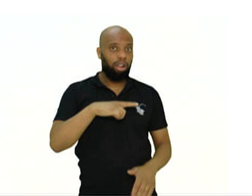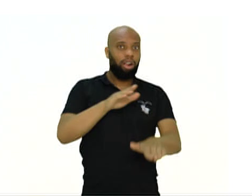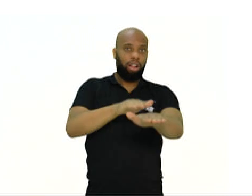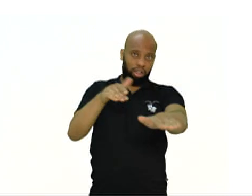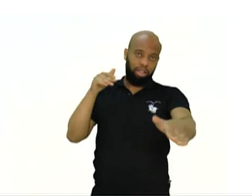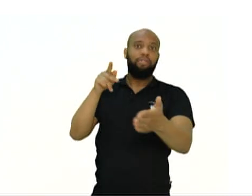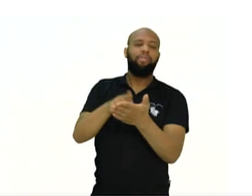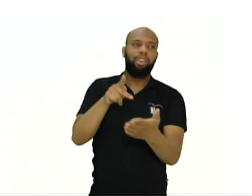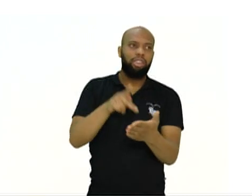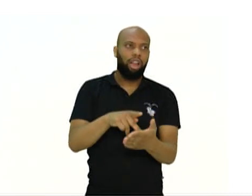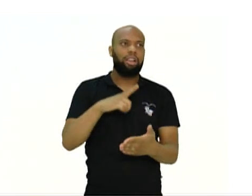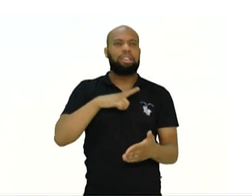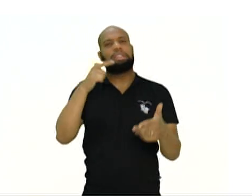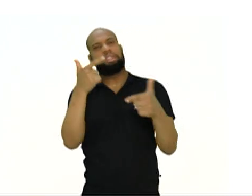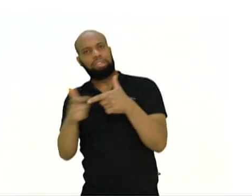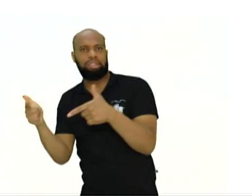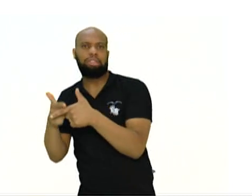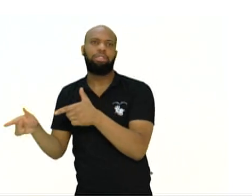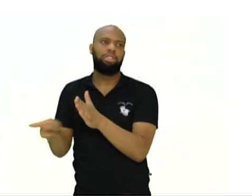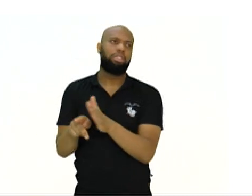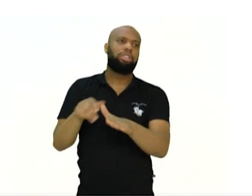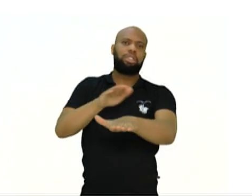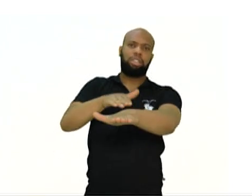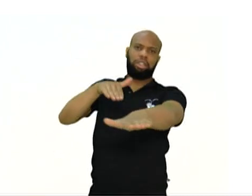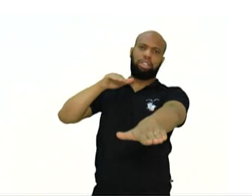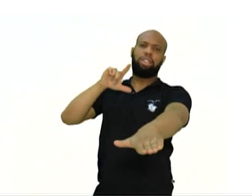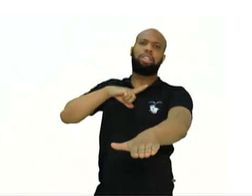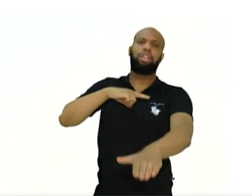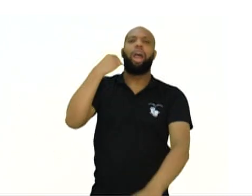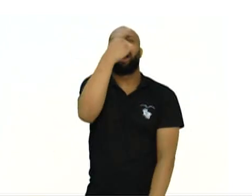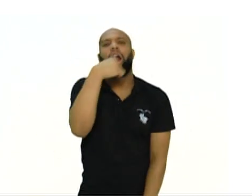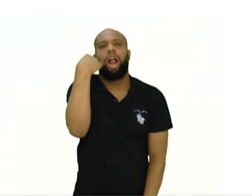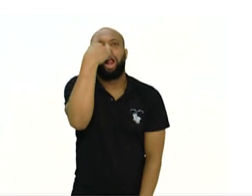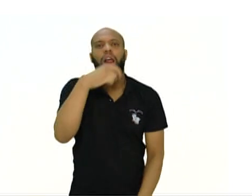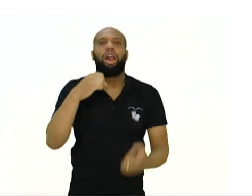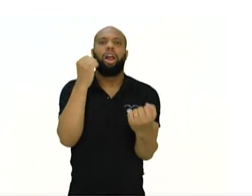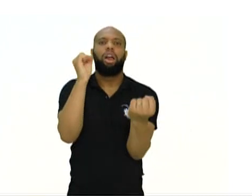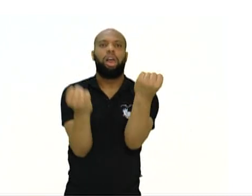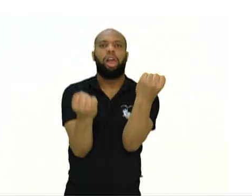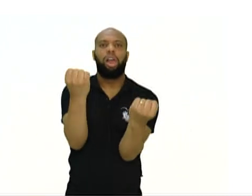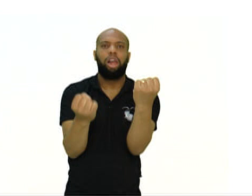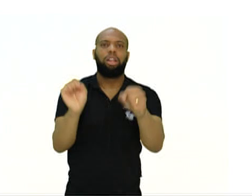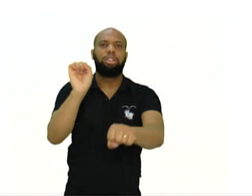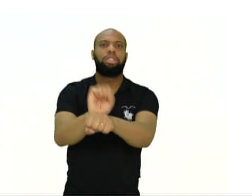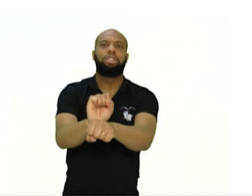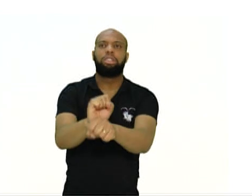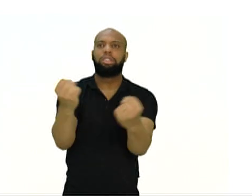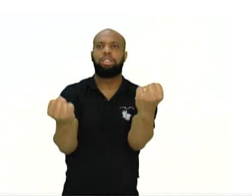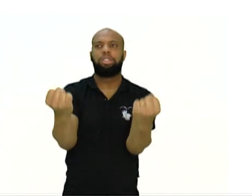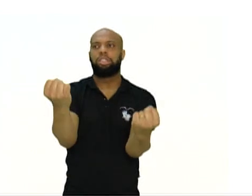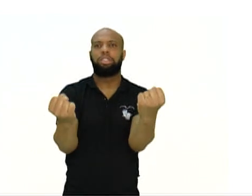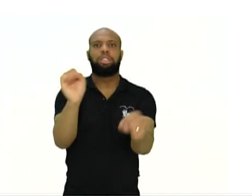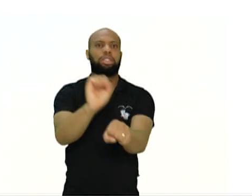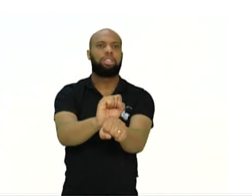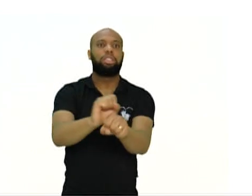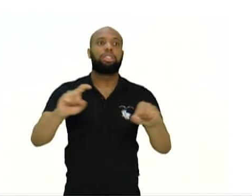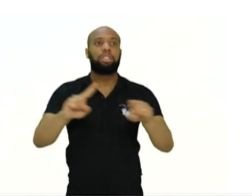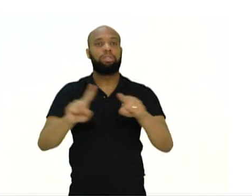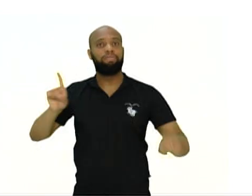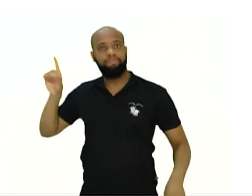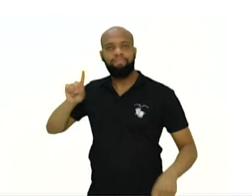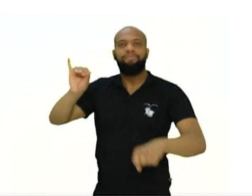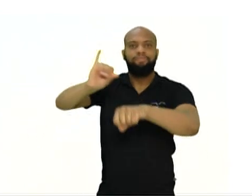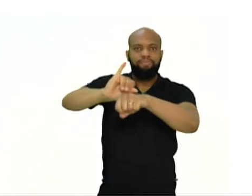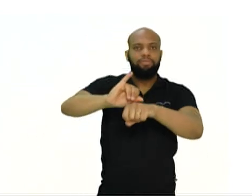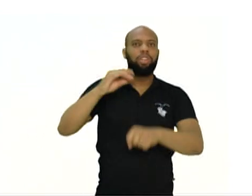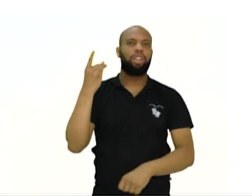que realmente é um caos o trânsito, né? Perde-se muitas horas ali no trânsito. Mas Bogotá, lá na Bolívia,